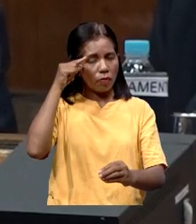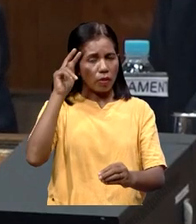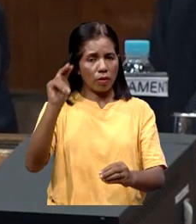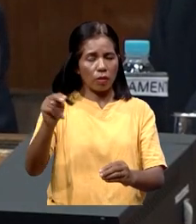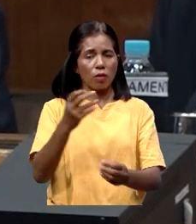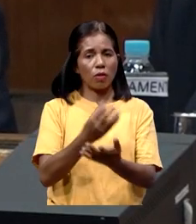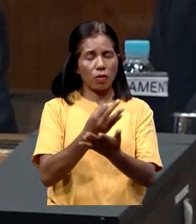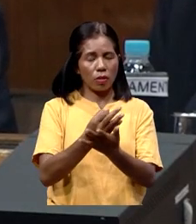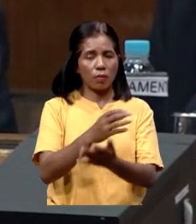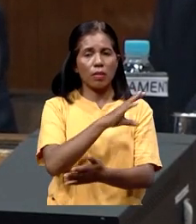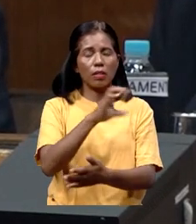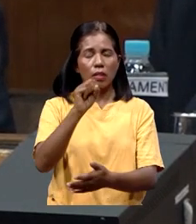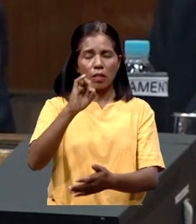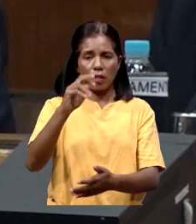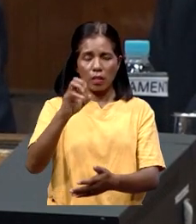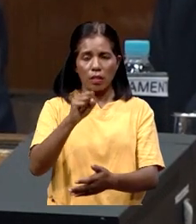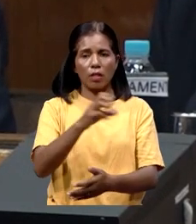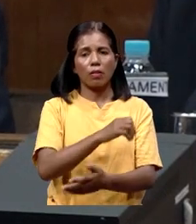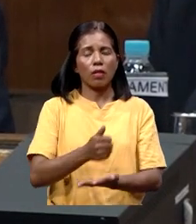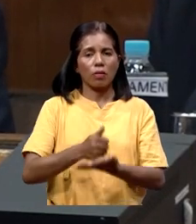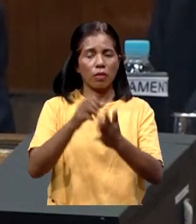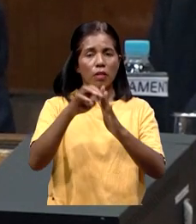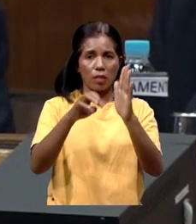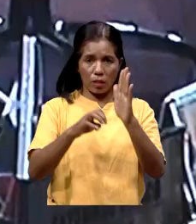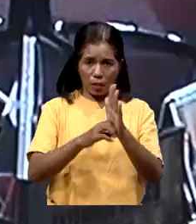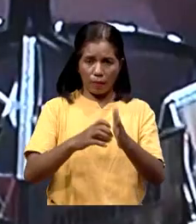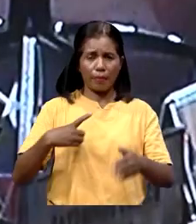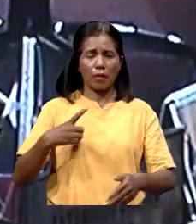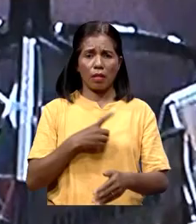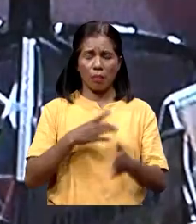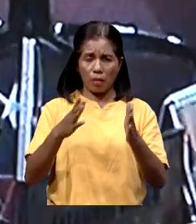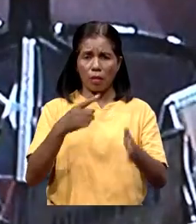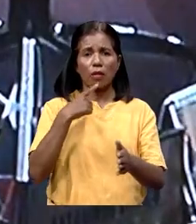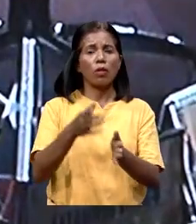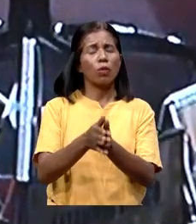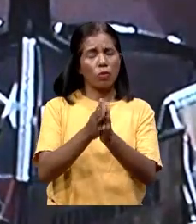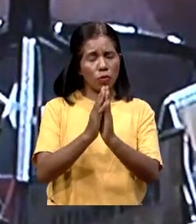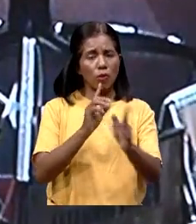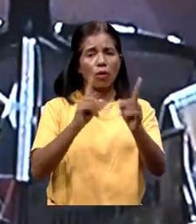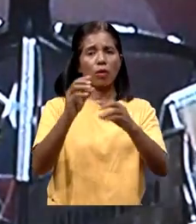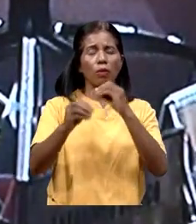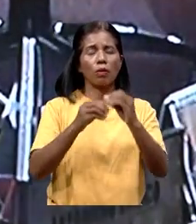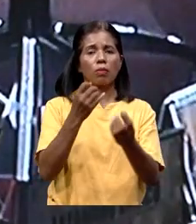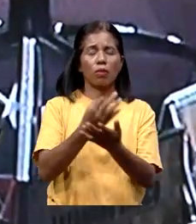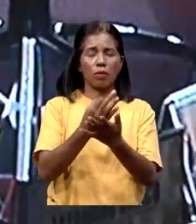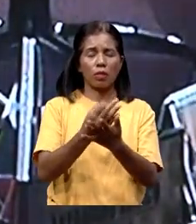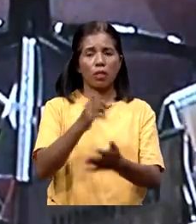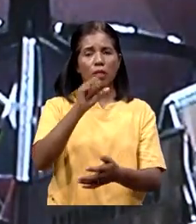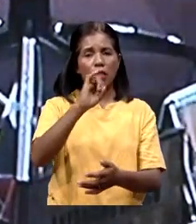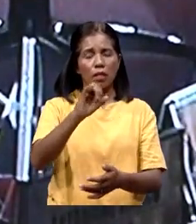reserva segurança social, o de financia Estado. Além de né, deputado Antonino Bianco Mos, o clarificação com a fundo segurança